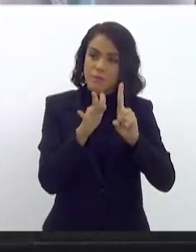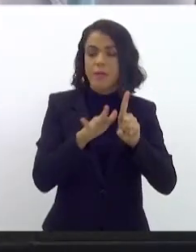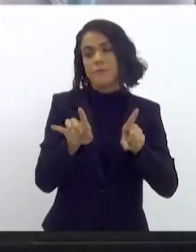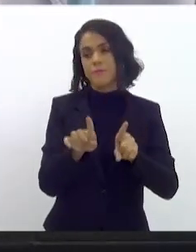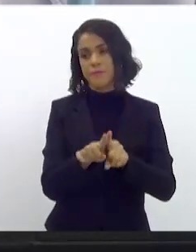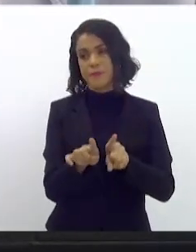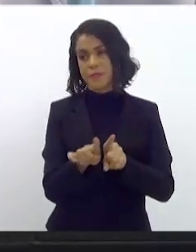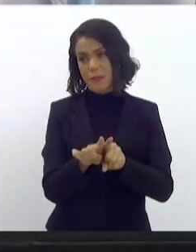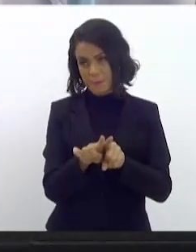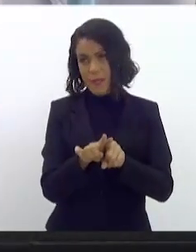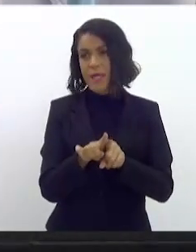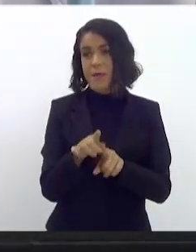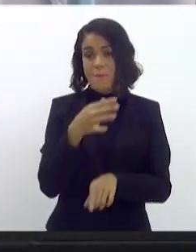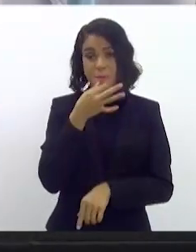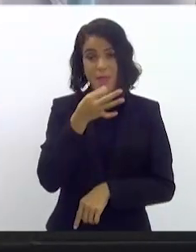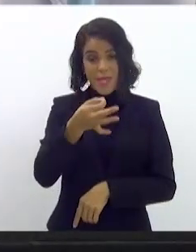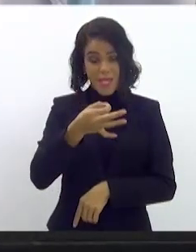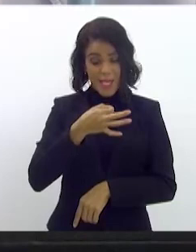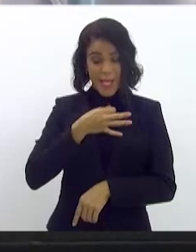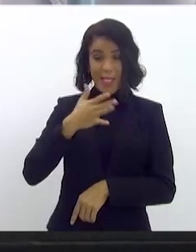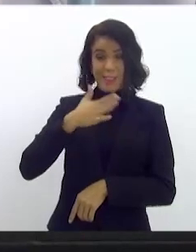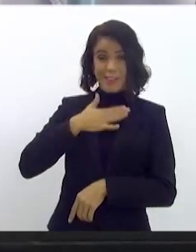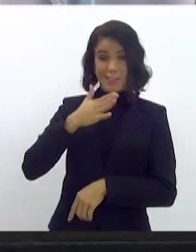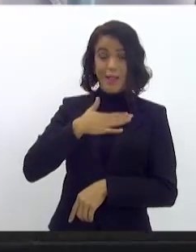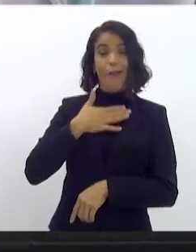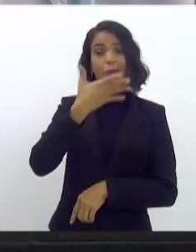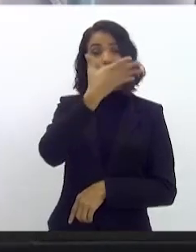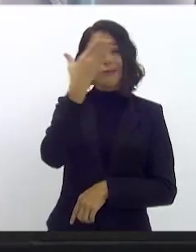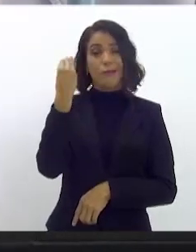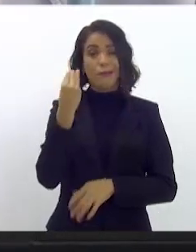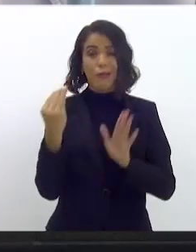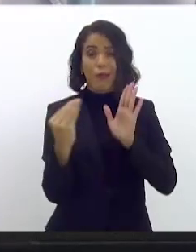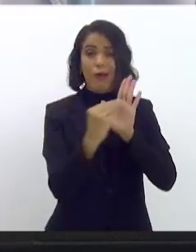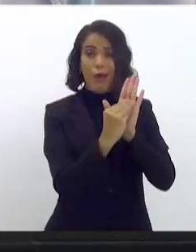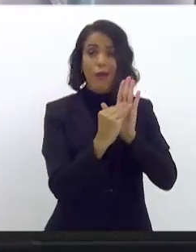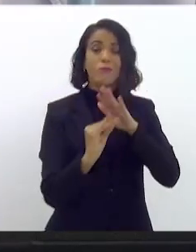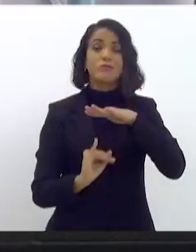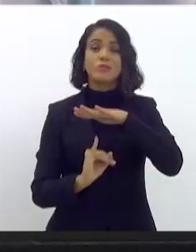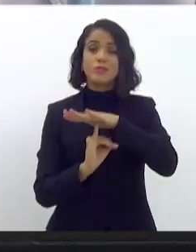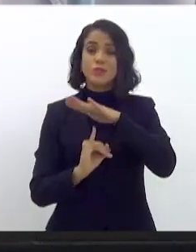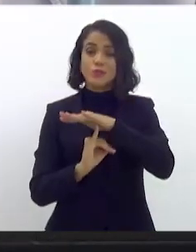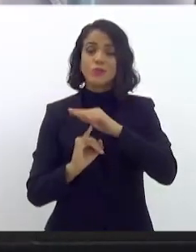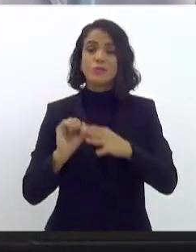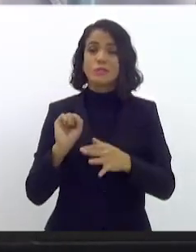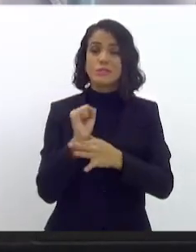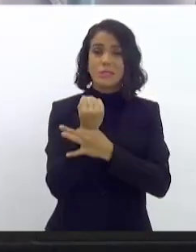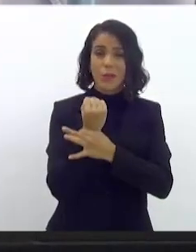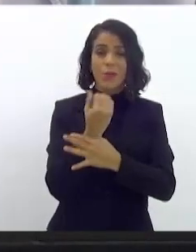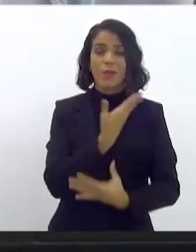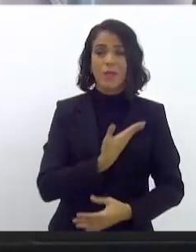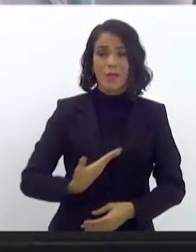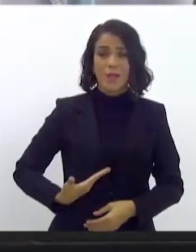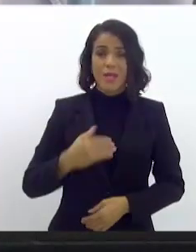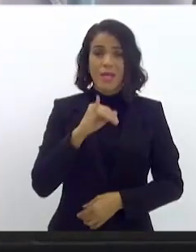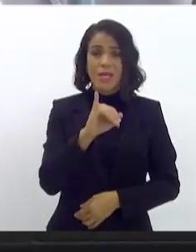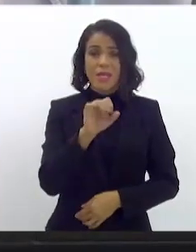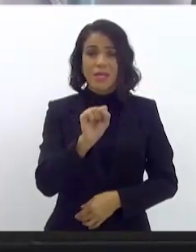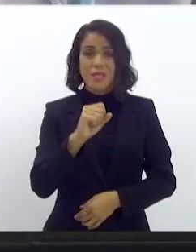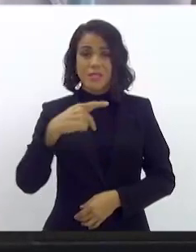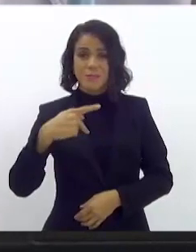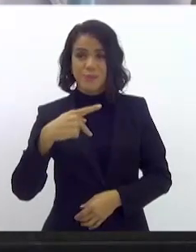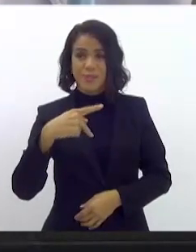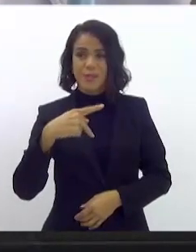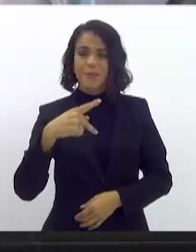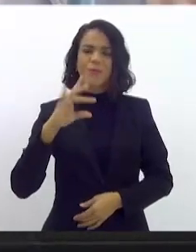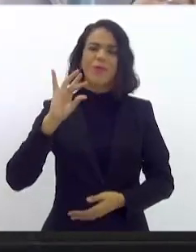já me criticando, eu esqueci de colocar aqui o Instituto de Segurança Pública, o ISP, que